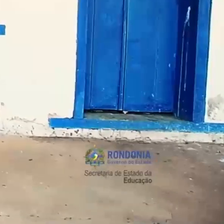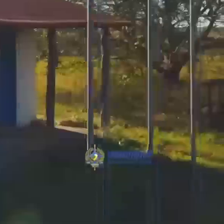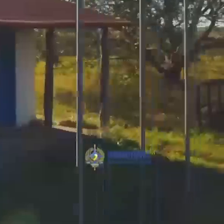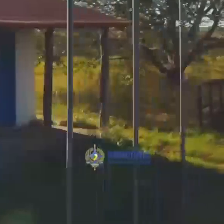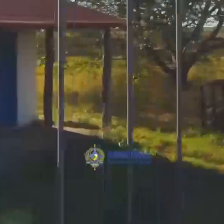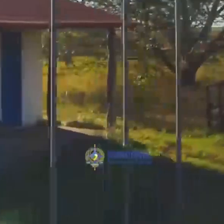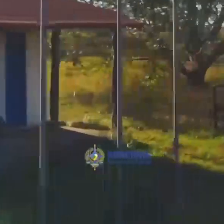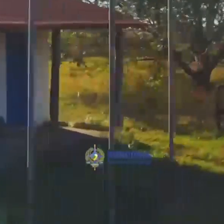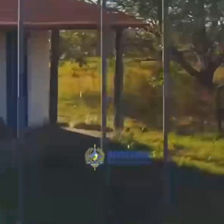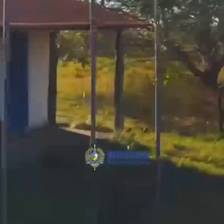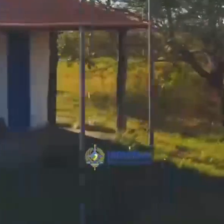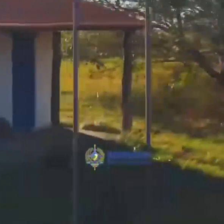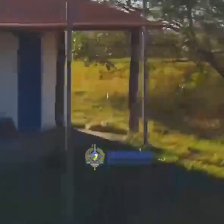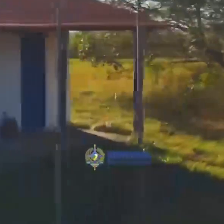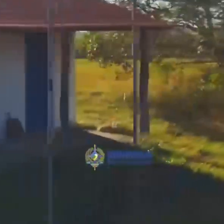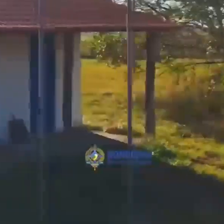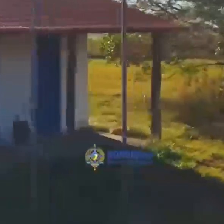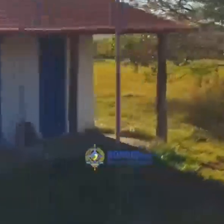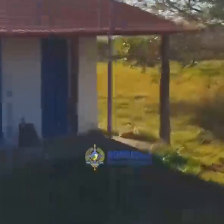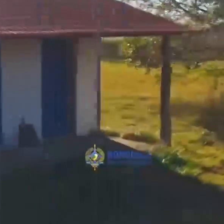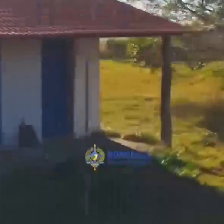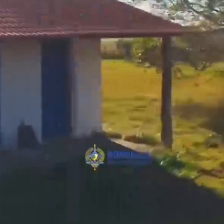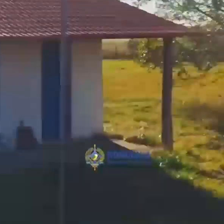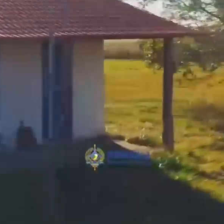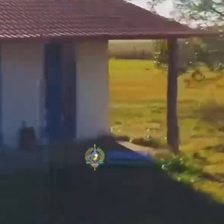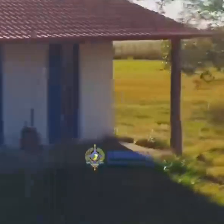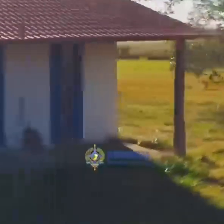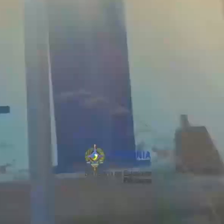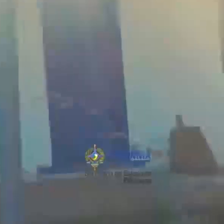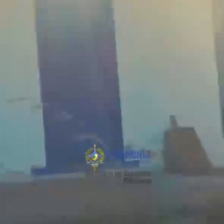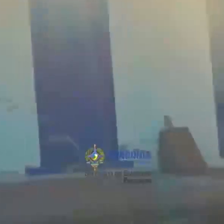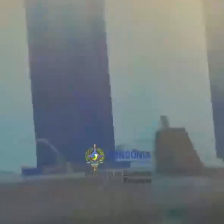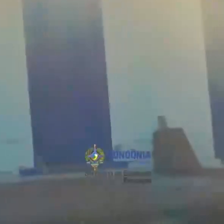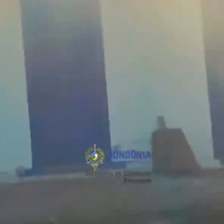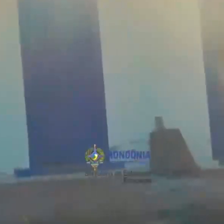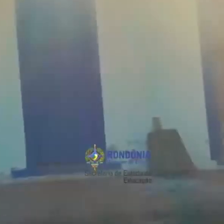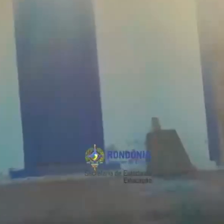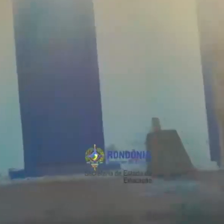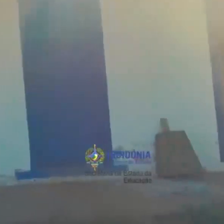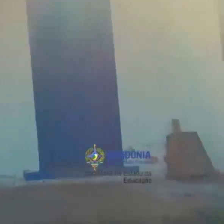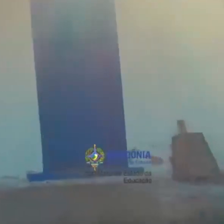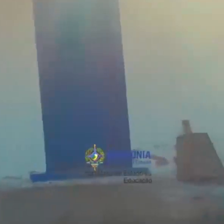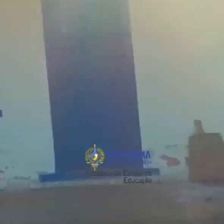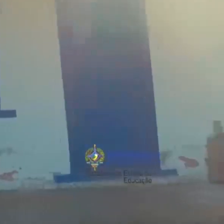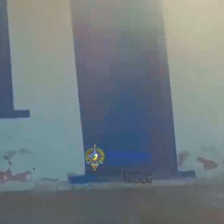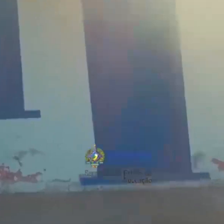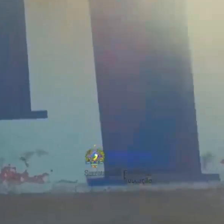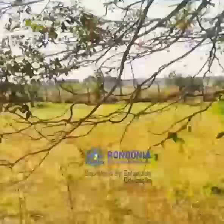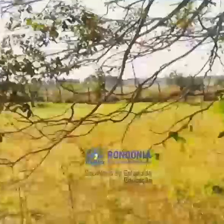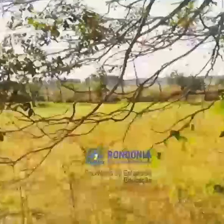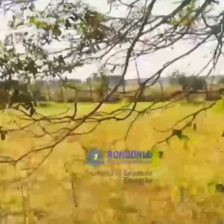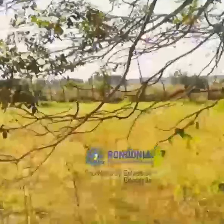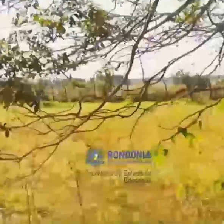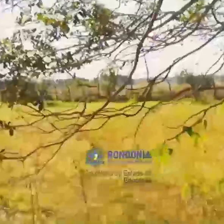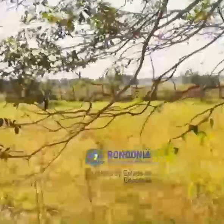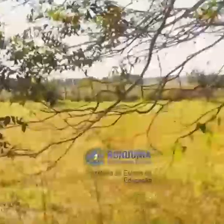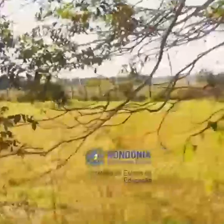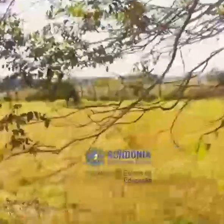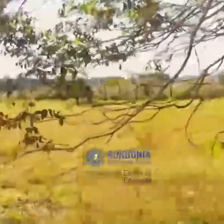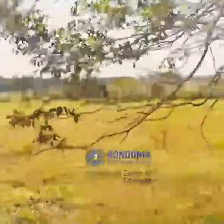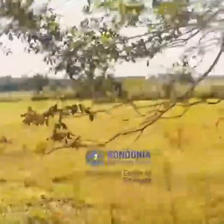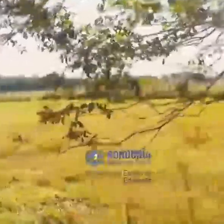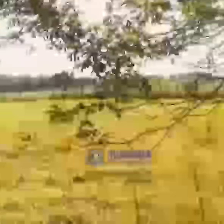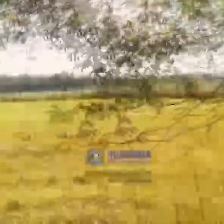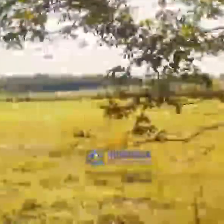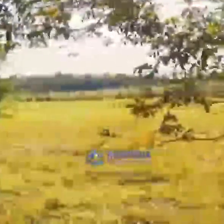região, Rondon instala às margens do rio Piraculino uma estação telegráfica. No dia 12